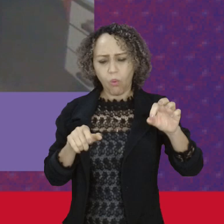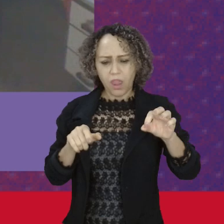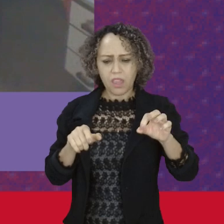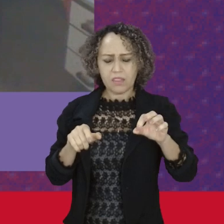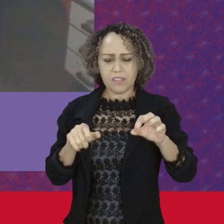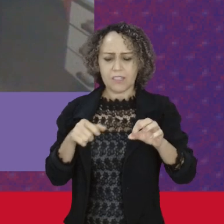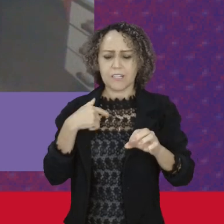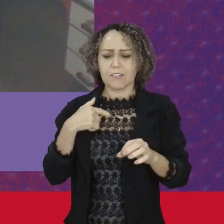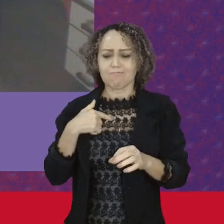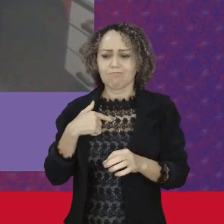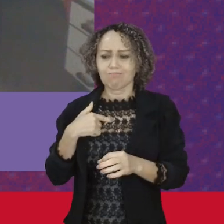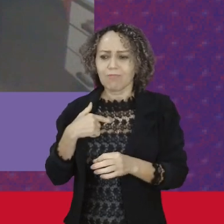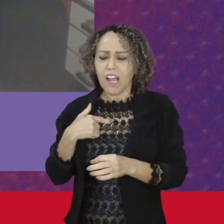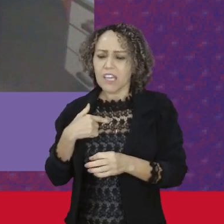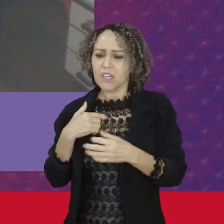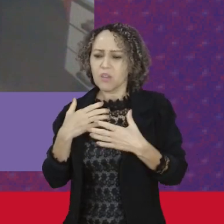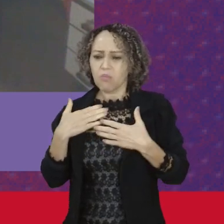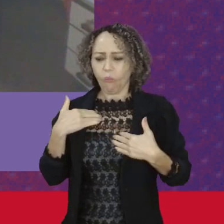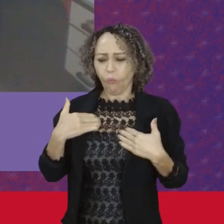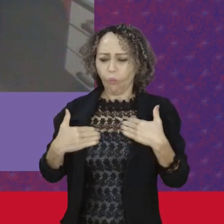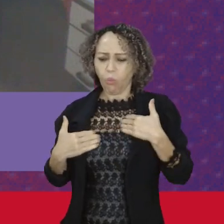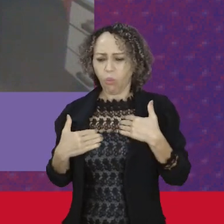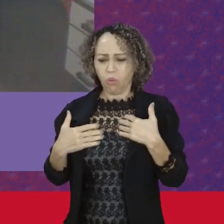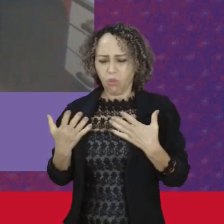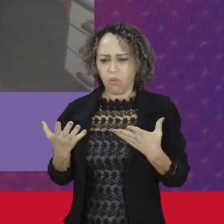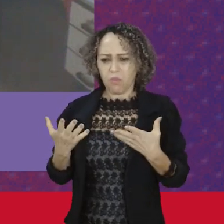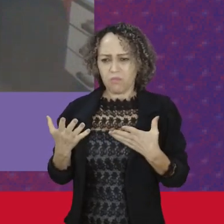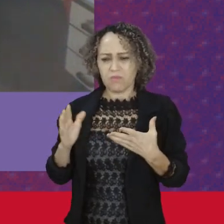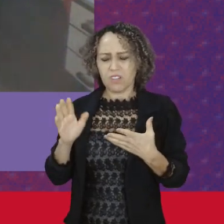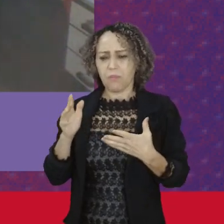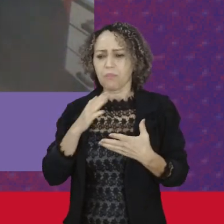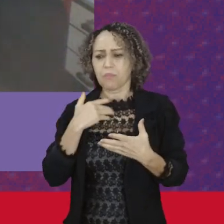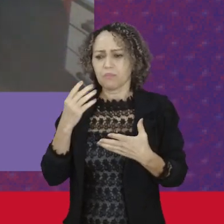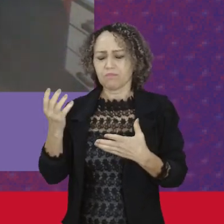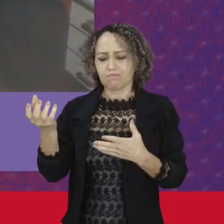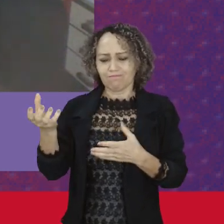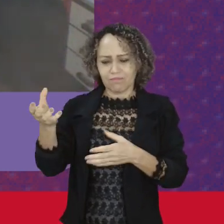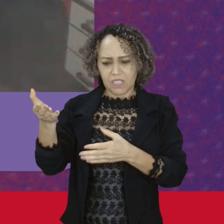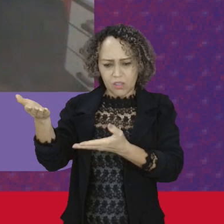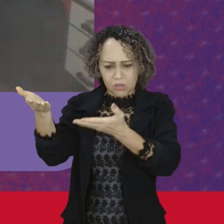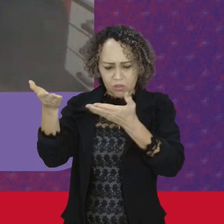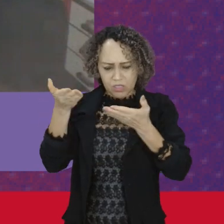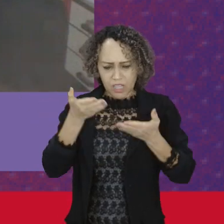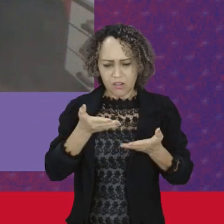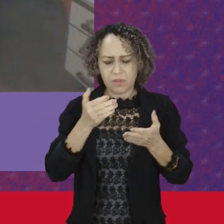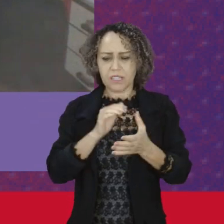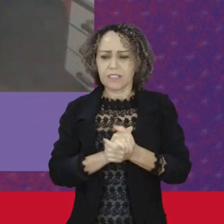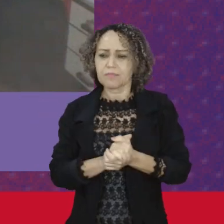então ela tem na cidade dela o túmulo fica assim